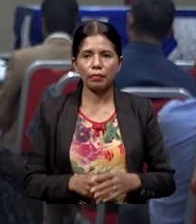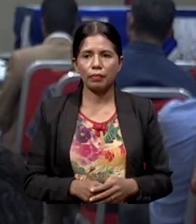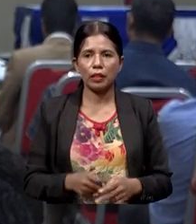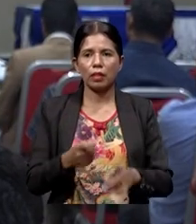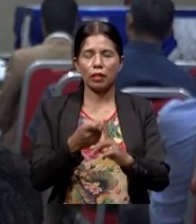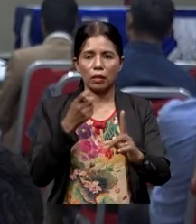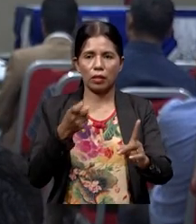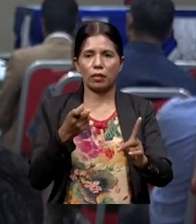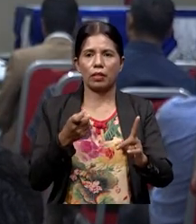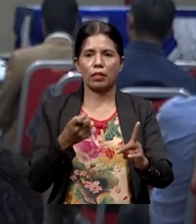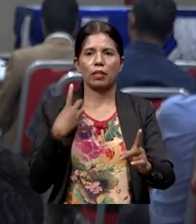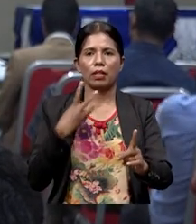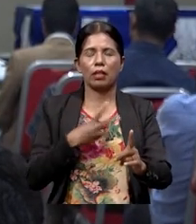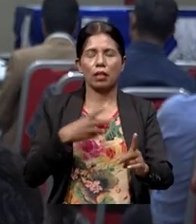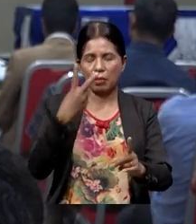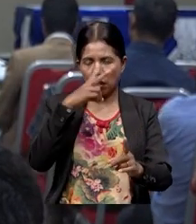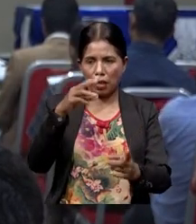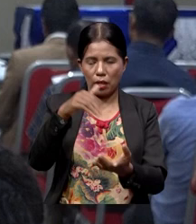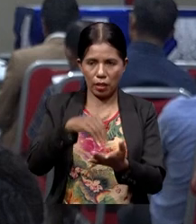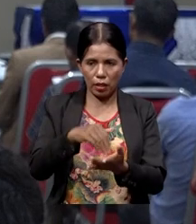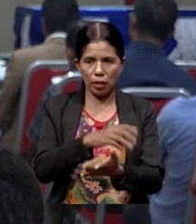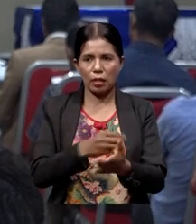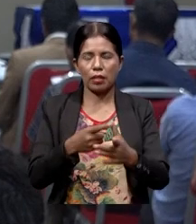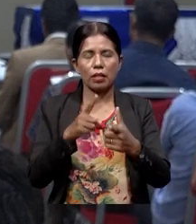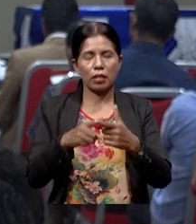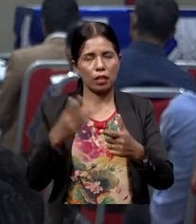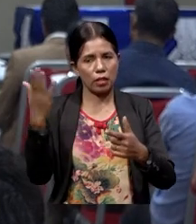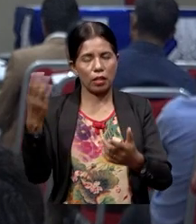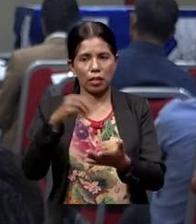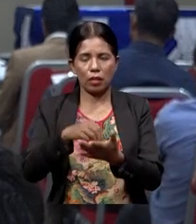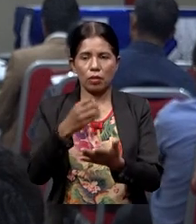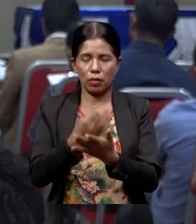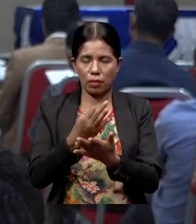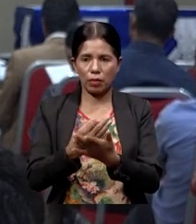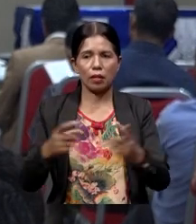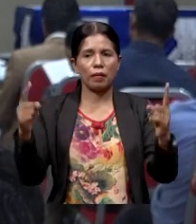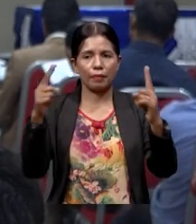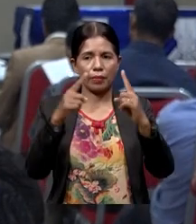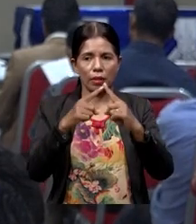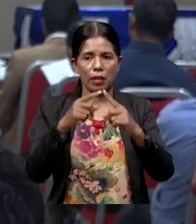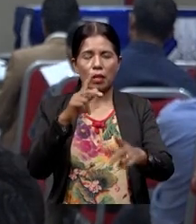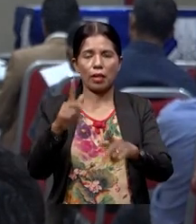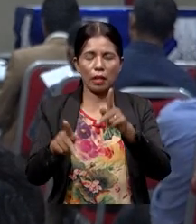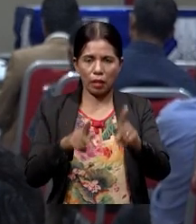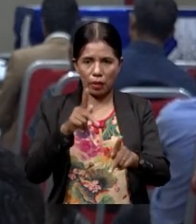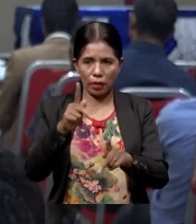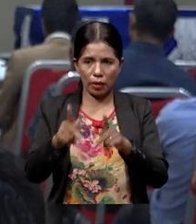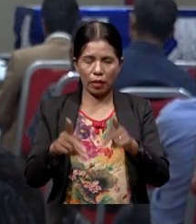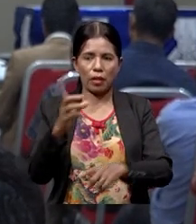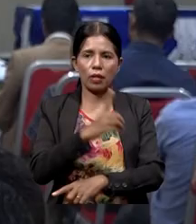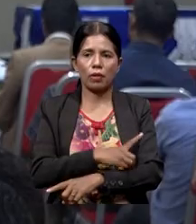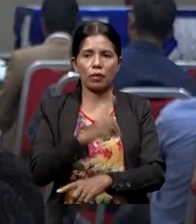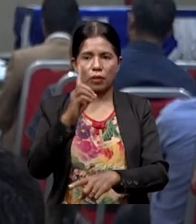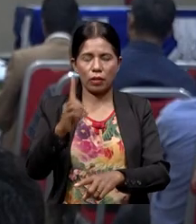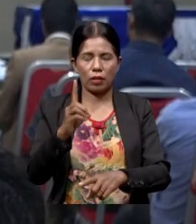Rusi parte na mesma que me avalia e a nós parte orçamento na mesma que alocado para cada EMA, a Lorong Ida na